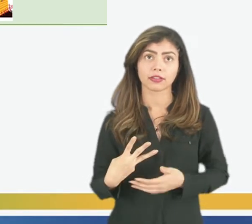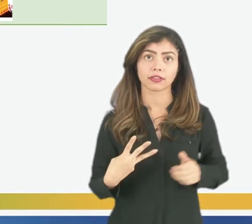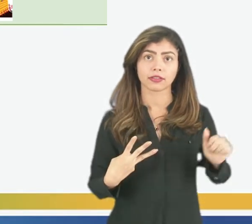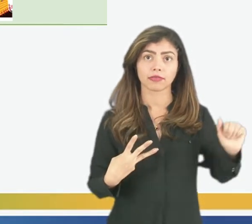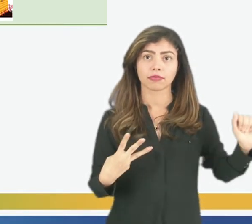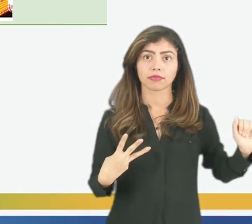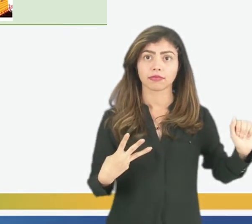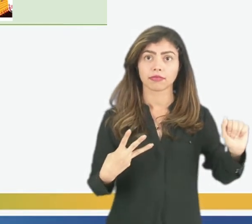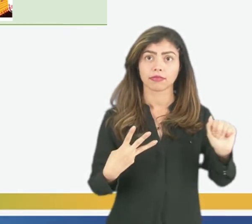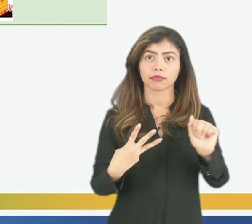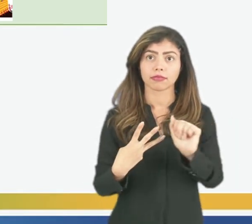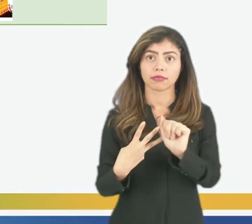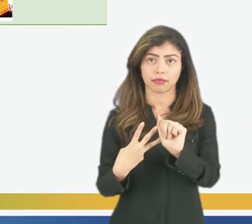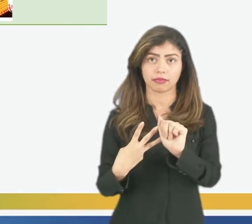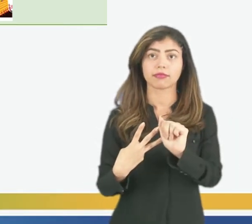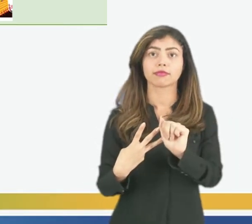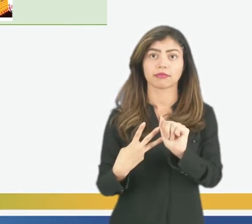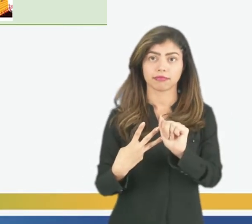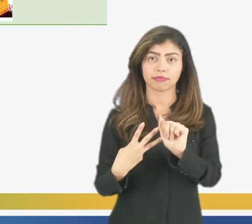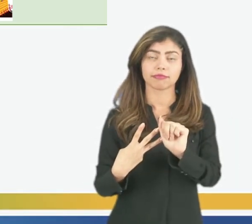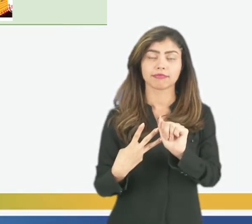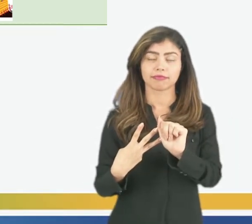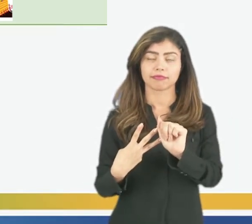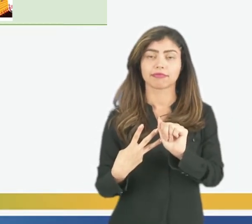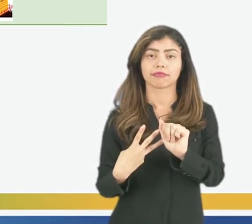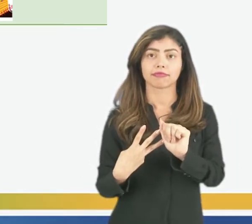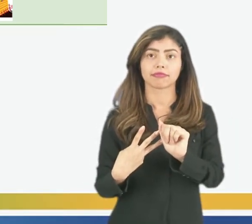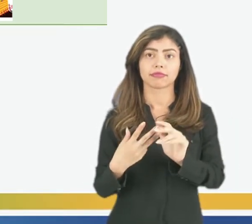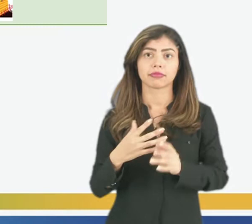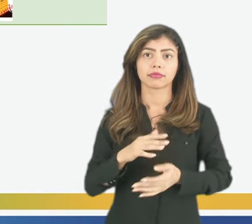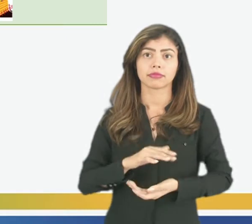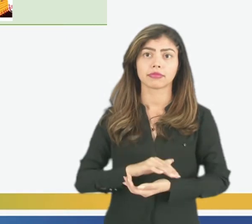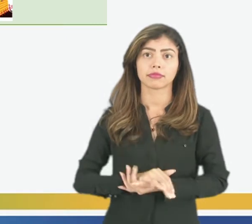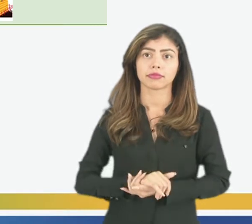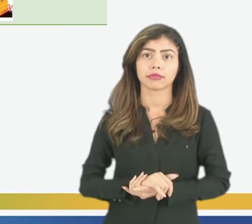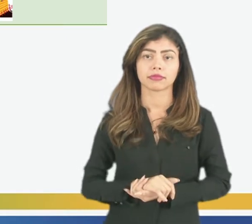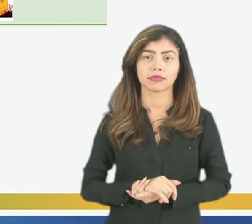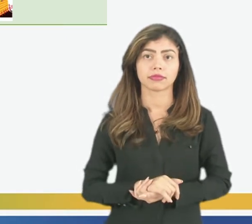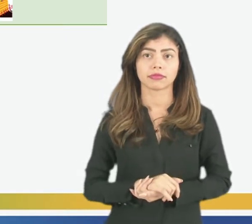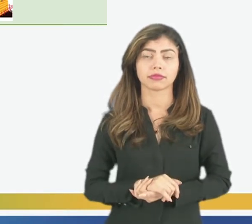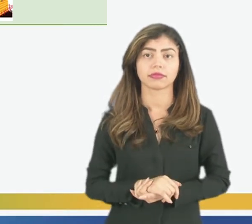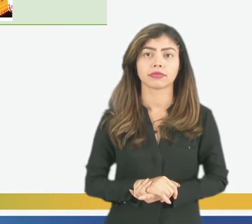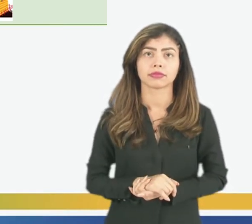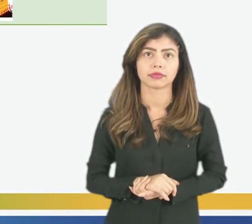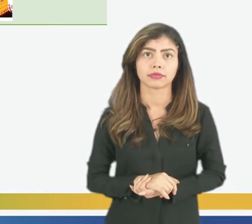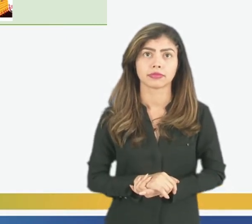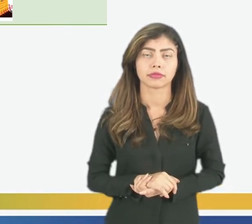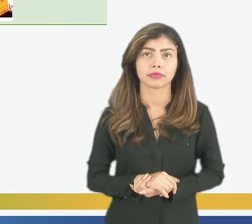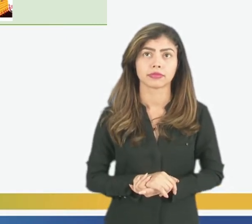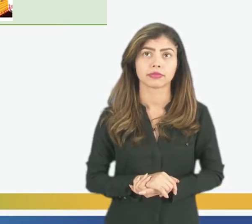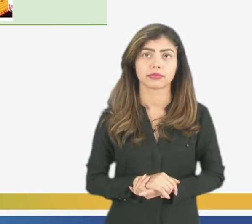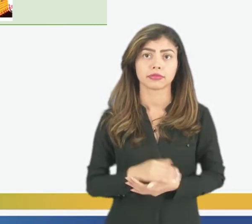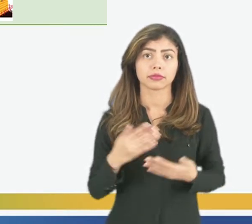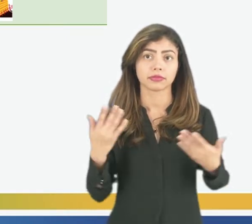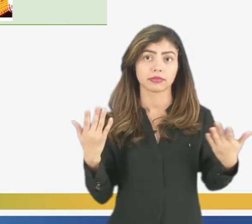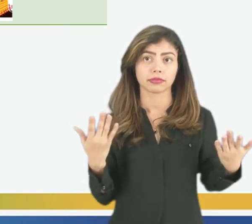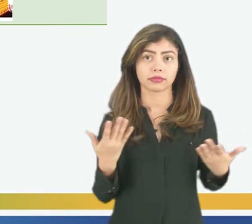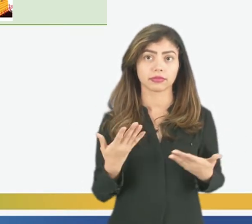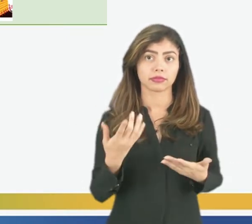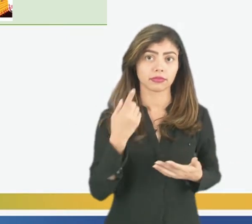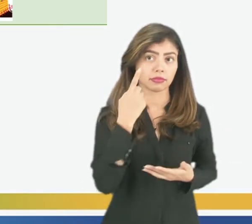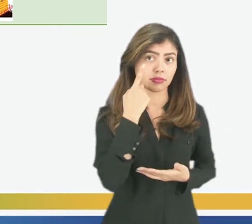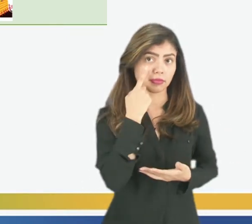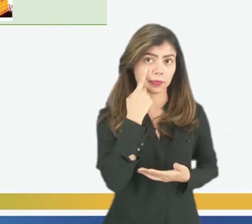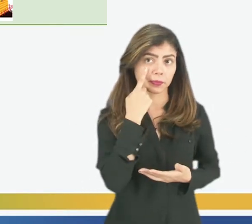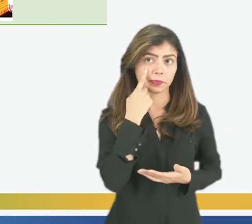tenho 3A, né? Ele está localizado no 3A, para ficar mais fácil. Agora, vamos